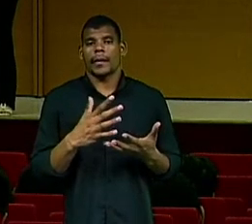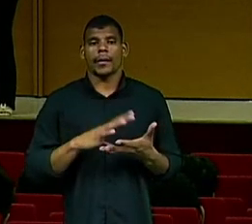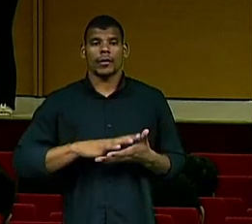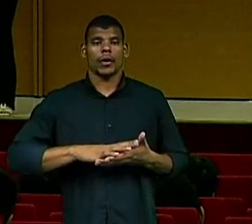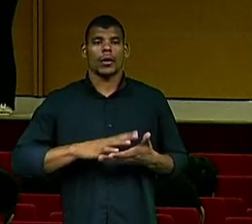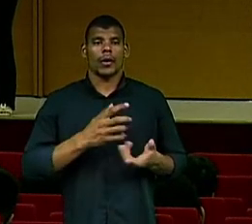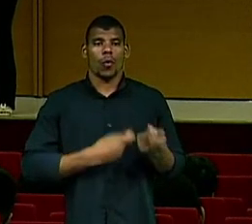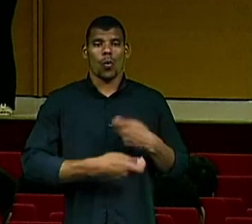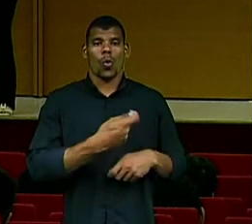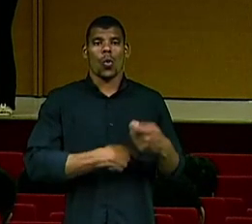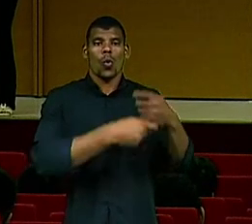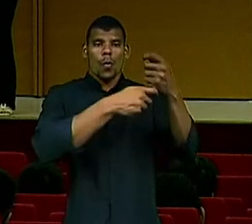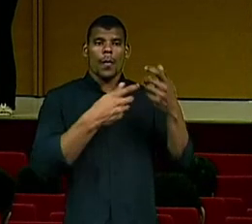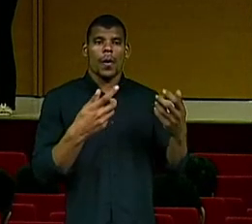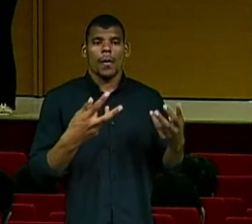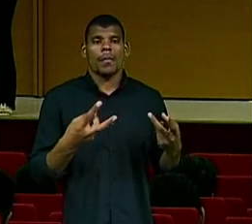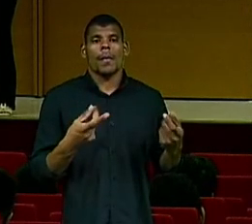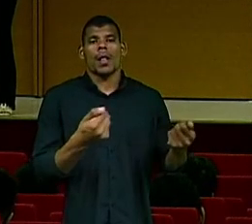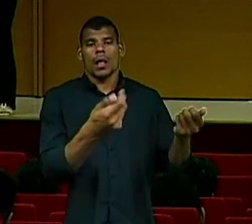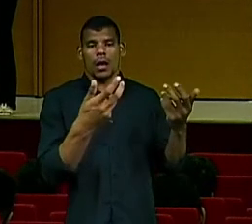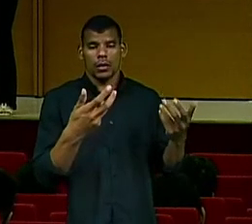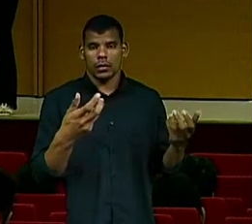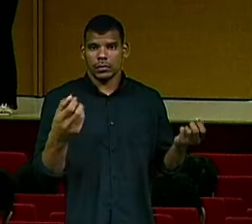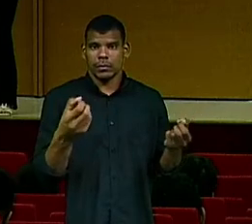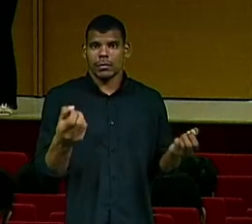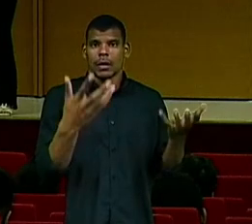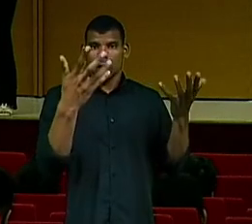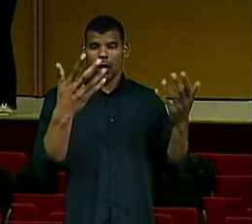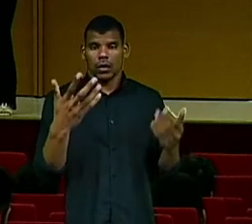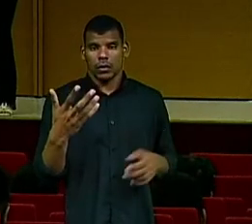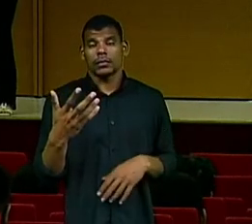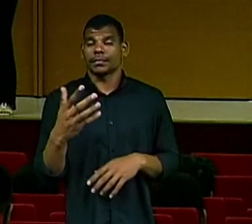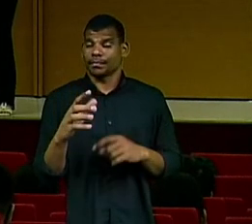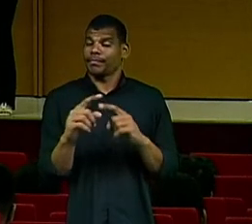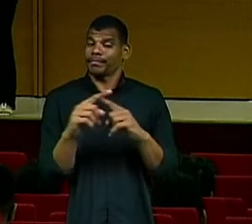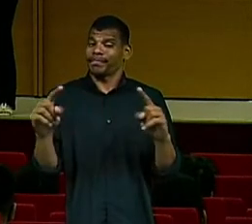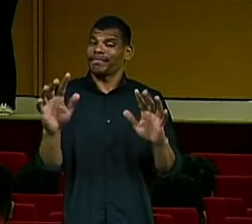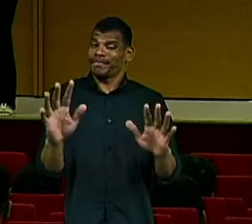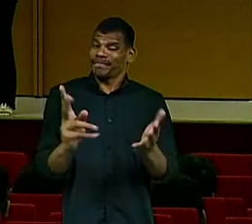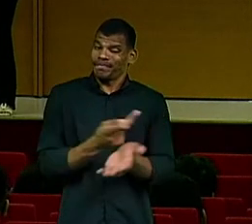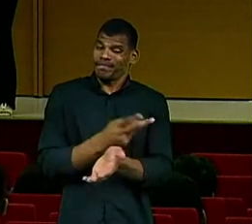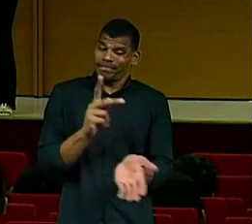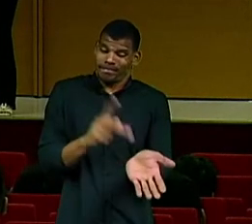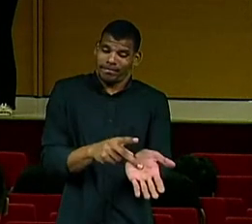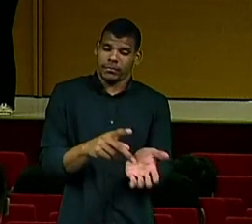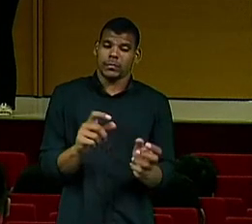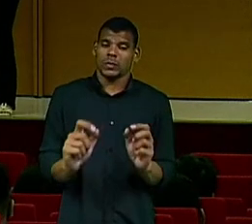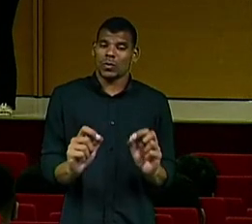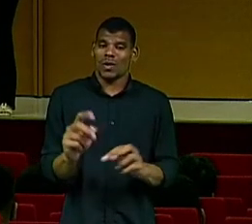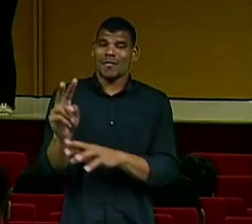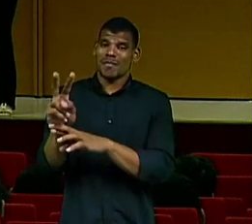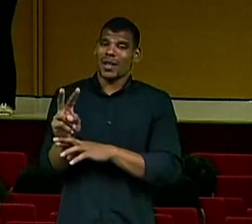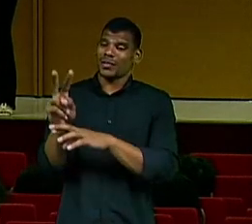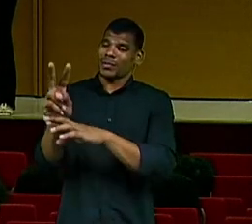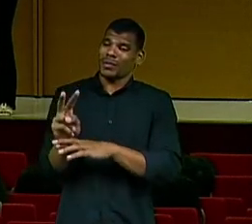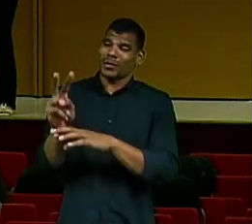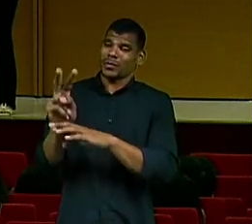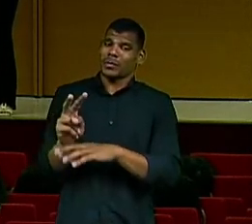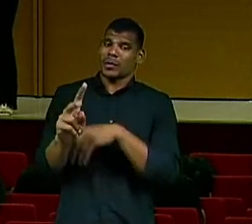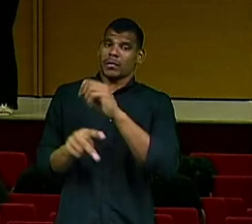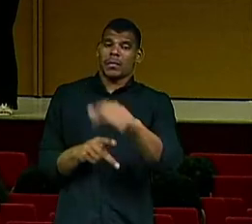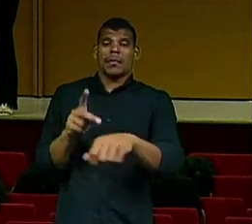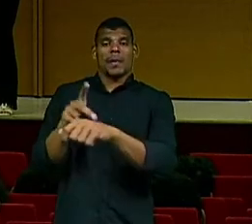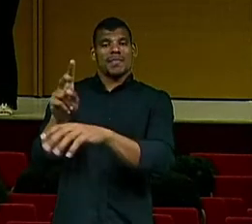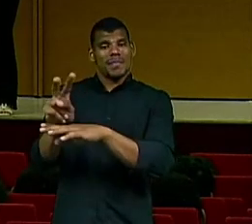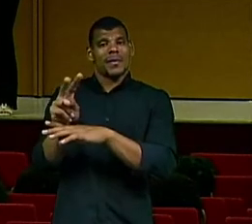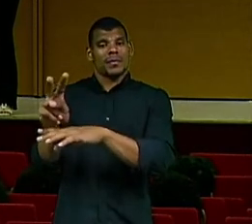externa no Brasil e aí no final da ditadura militar marcados já por uma grave crise econômica os governos o final do governo